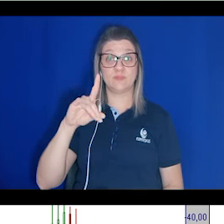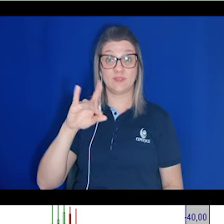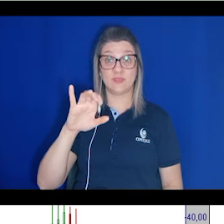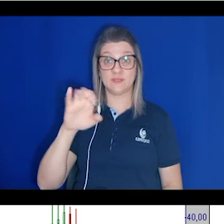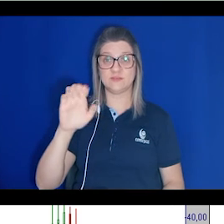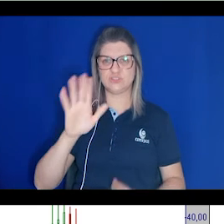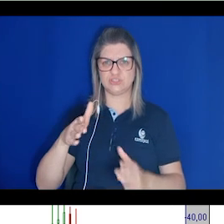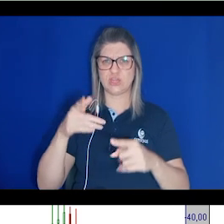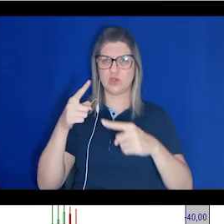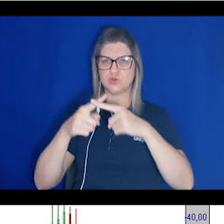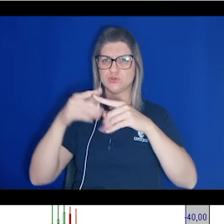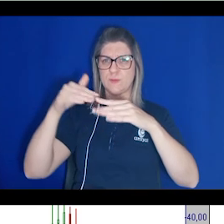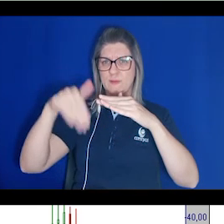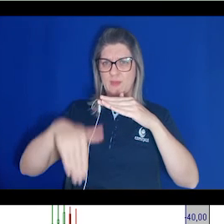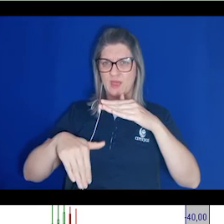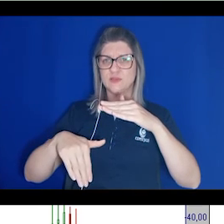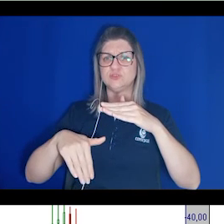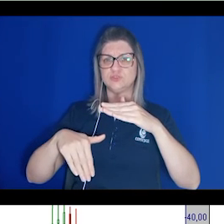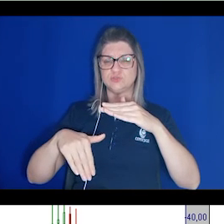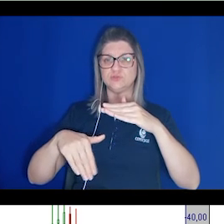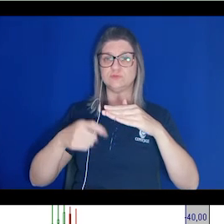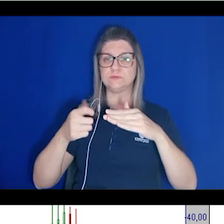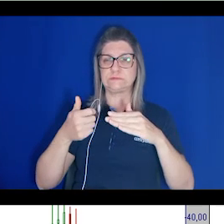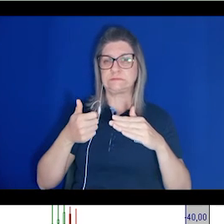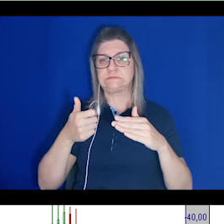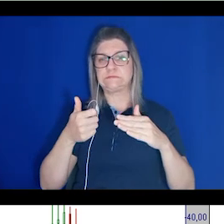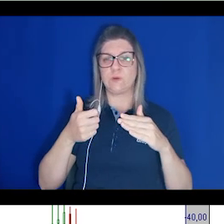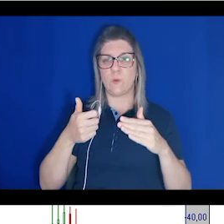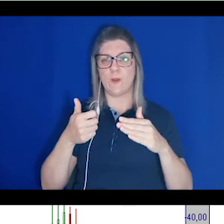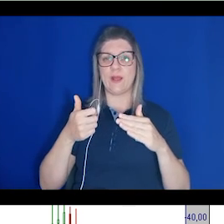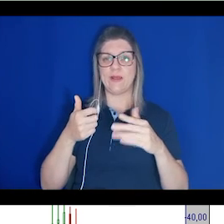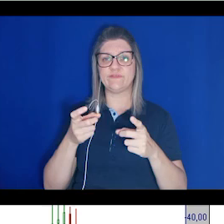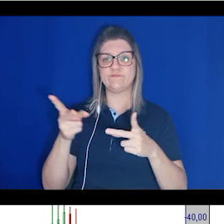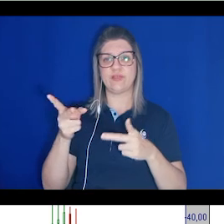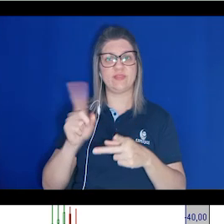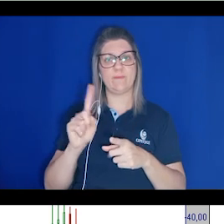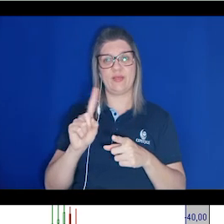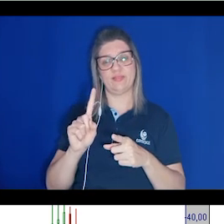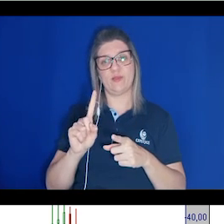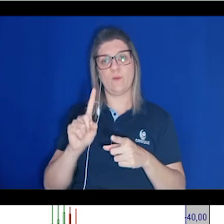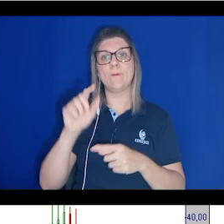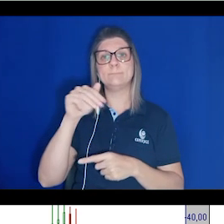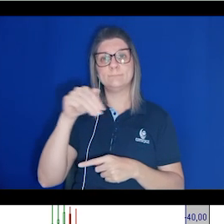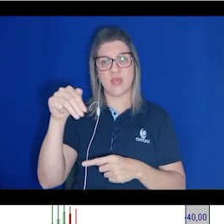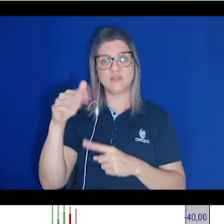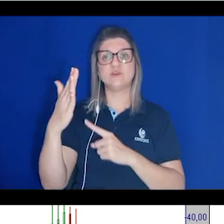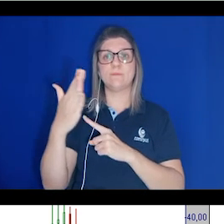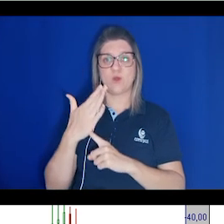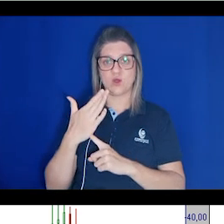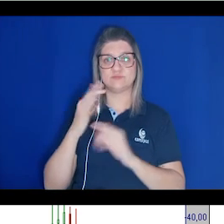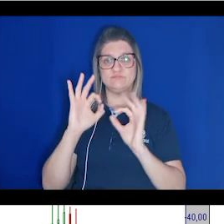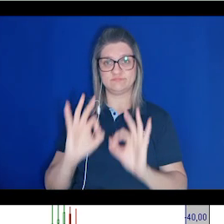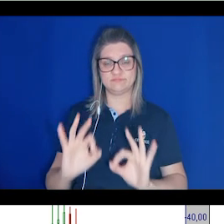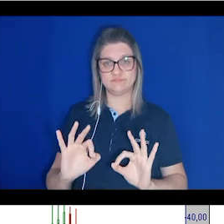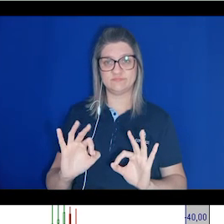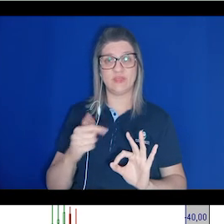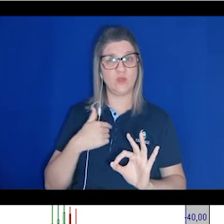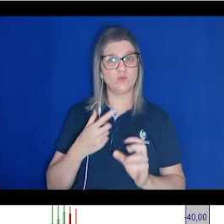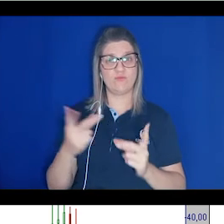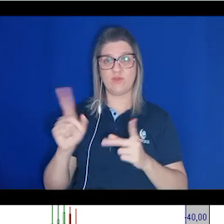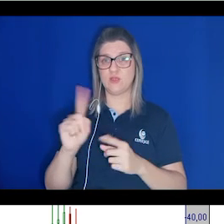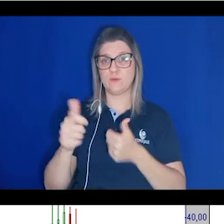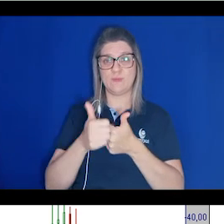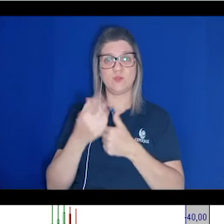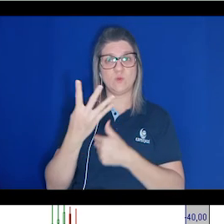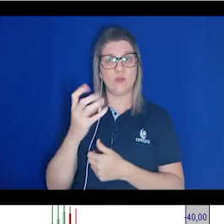para baixo, indicar falseando uma venda, que é o que não ocorreu pelas médias. Eu não chego a vender perto dos R$40, que seria o ideal,